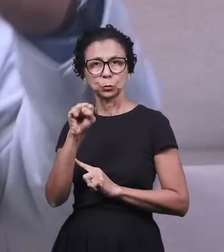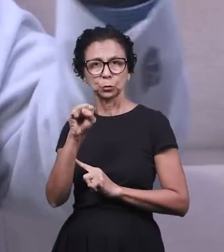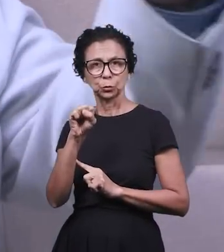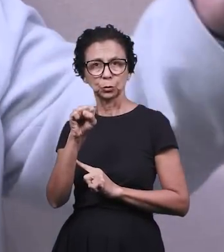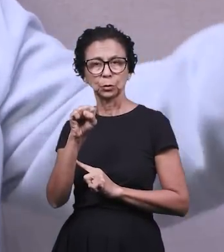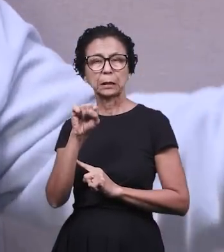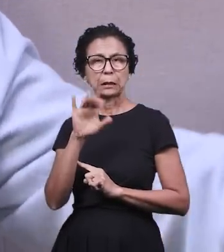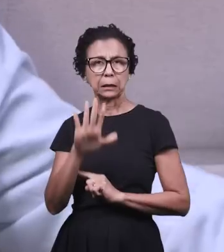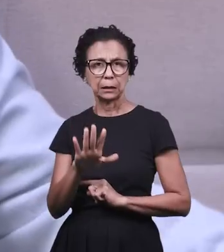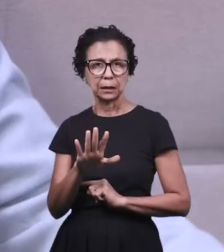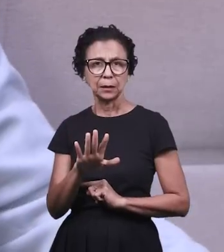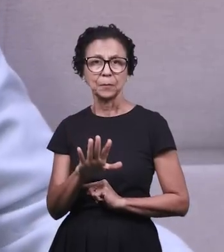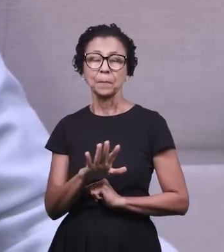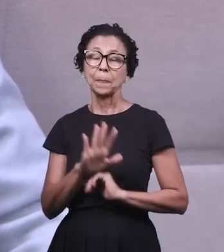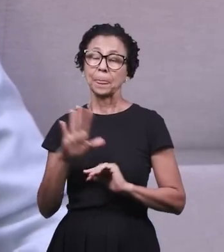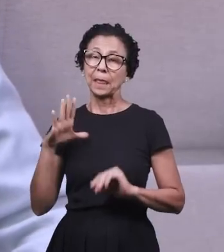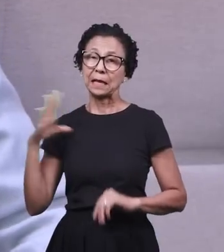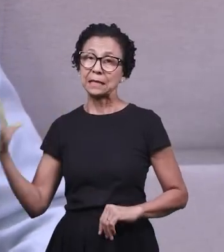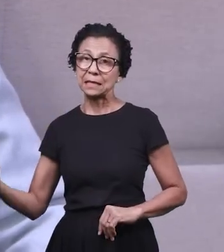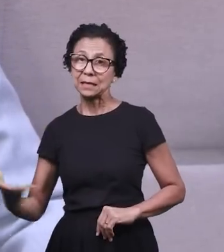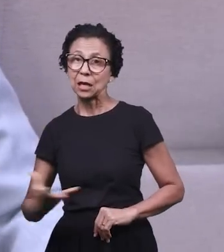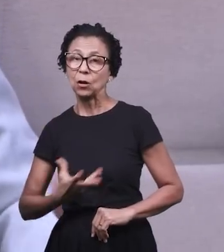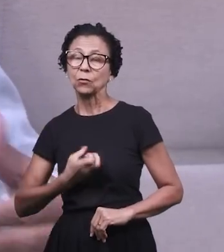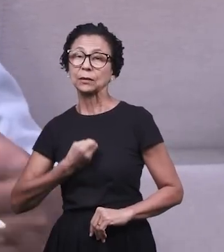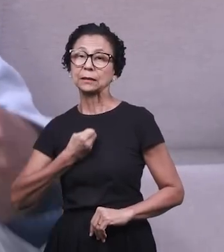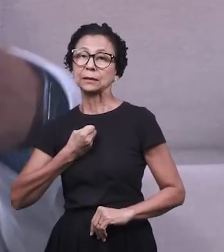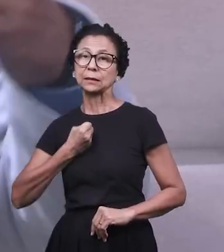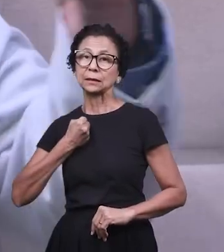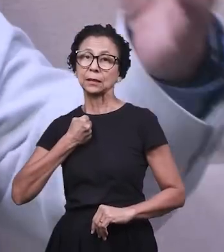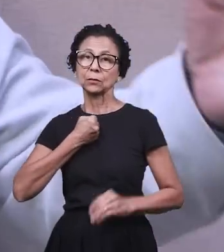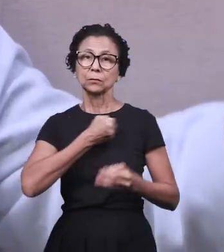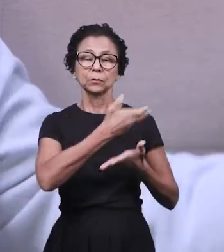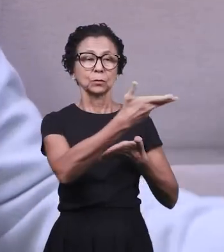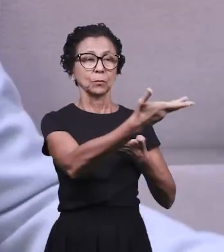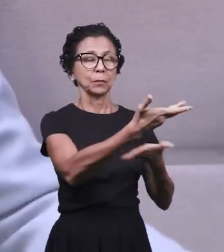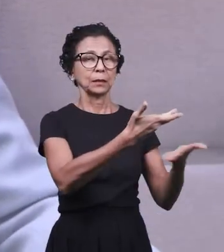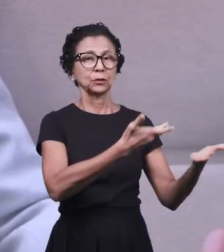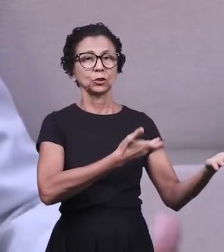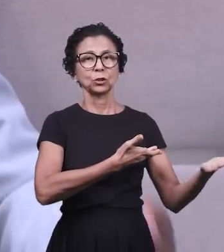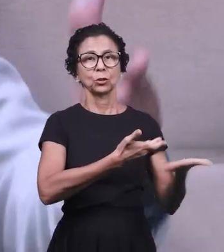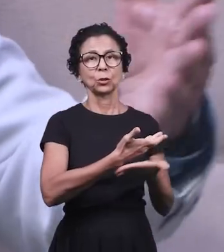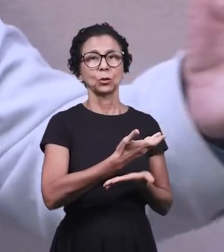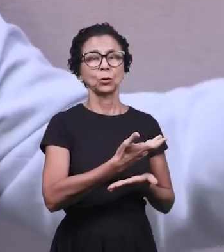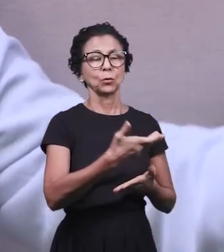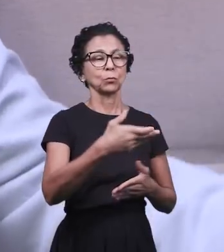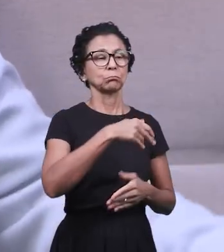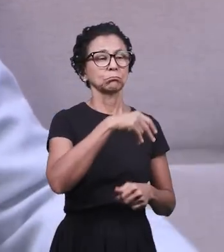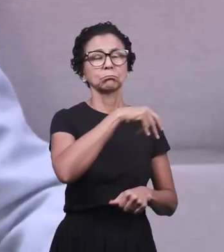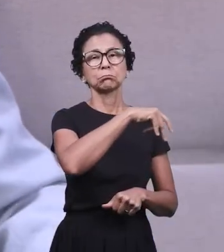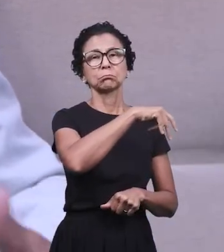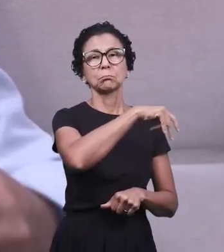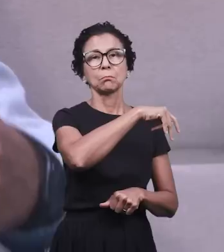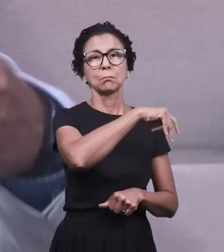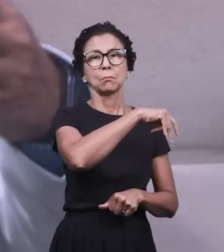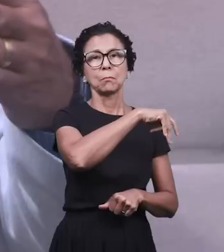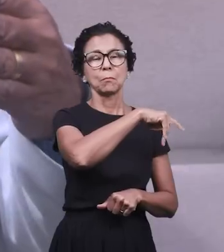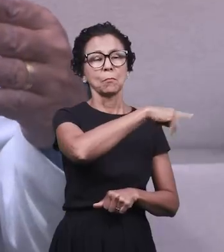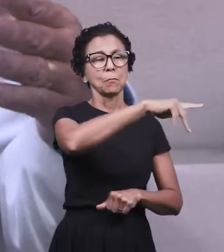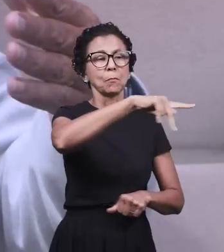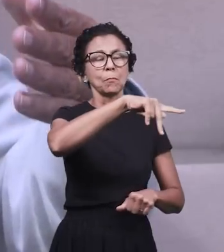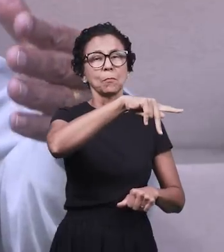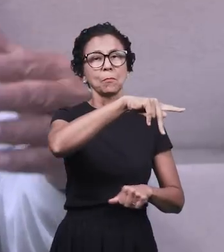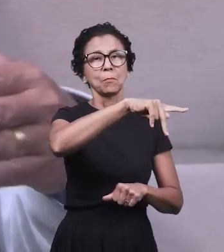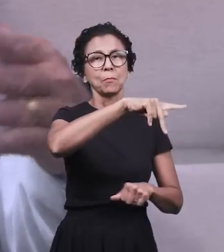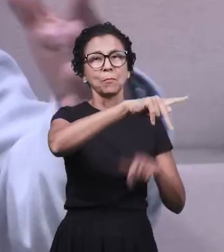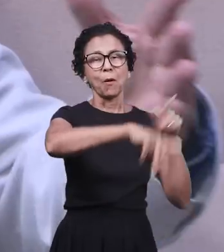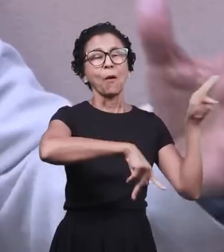se estendeu para os gentios, né? Para os outros povos. É a mistura. Por isso que a